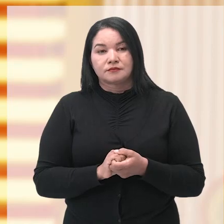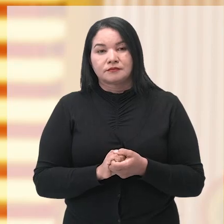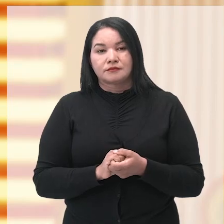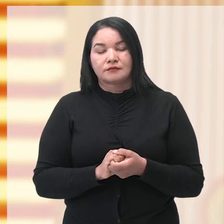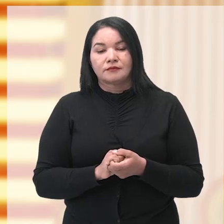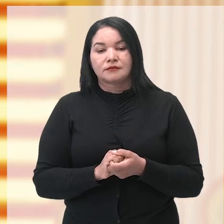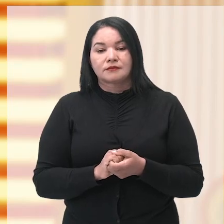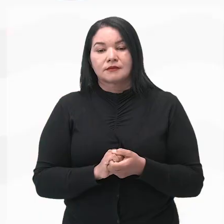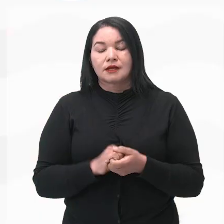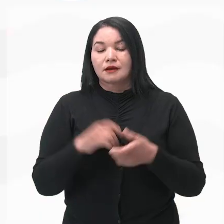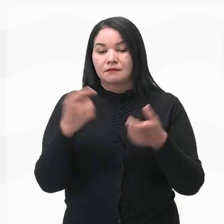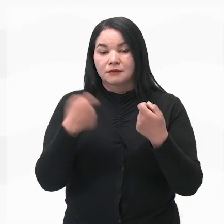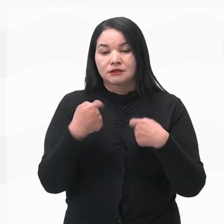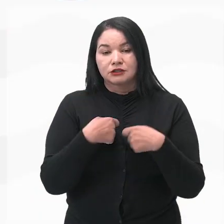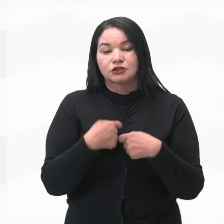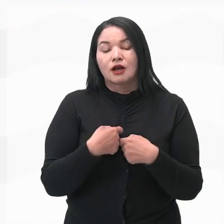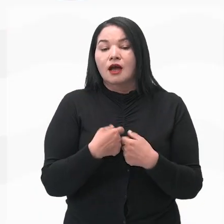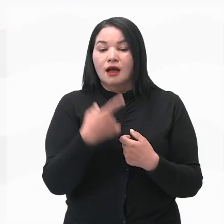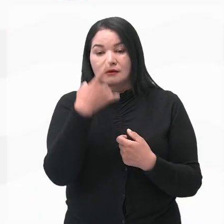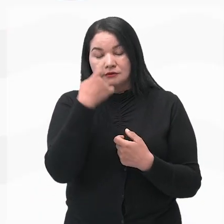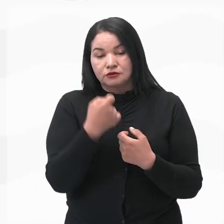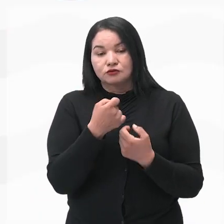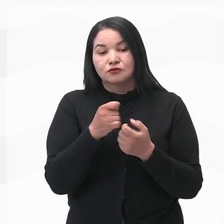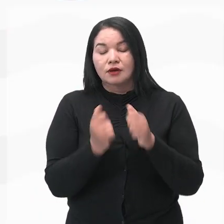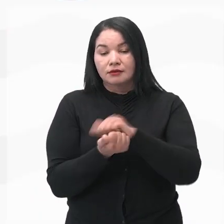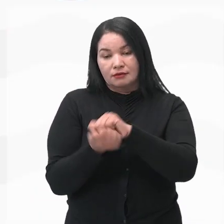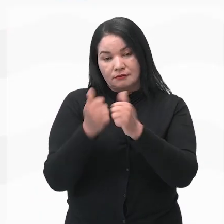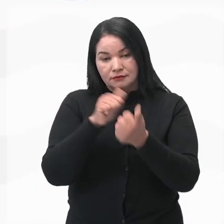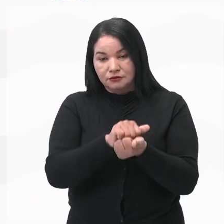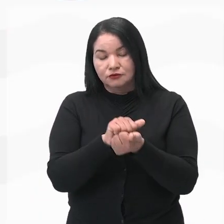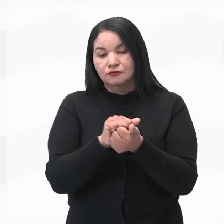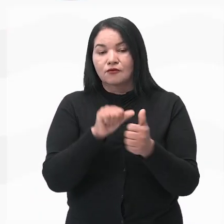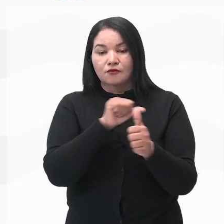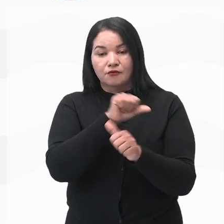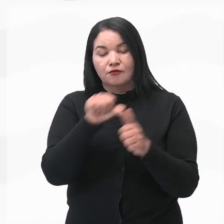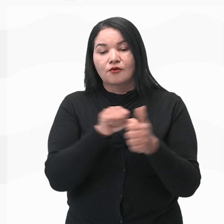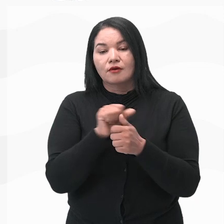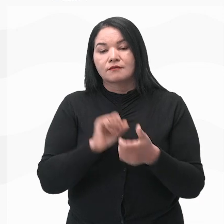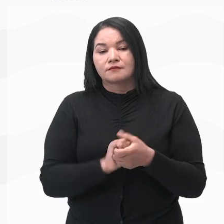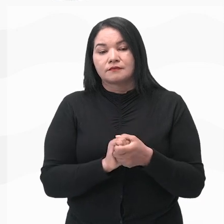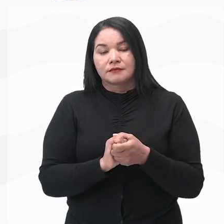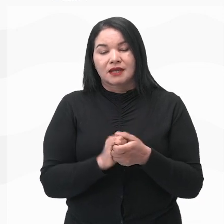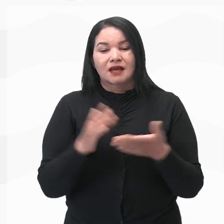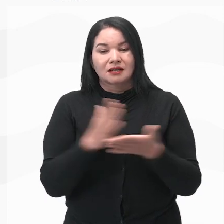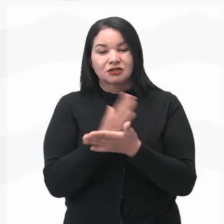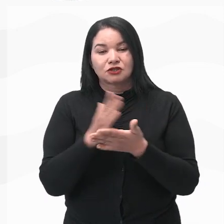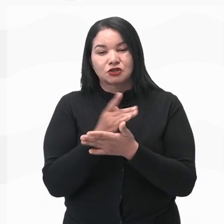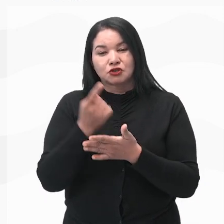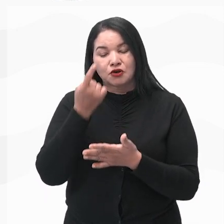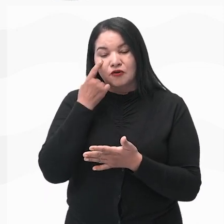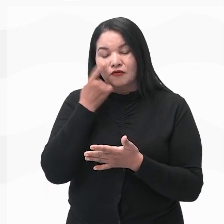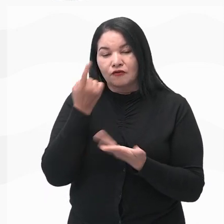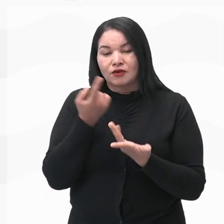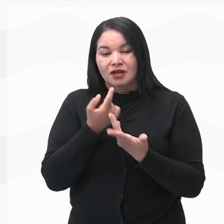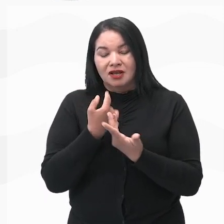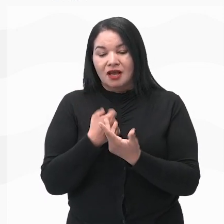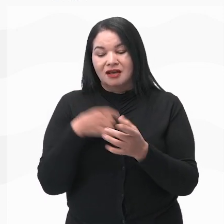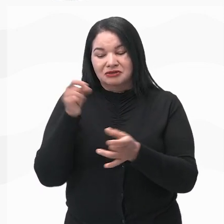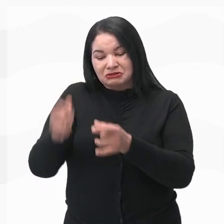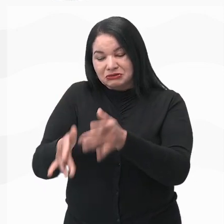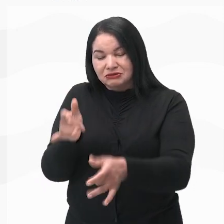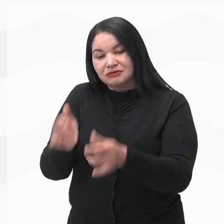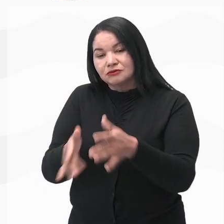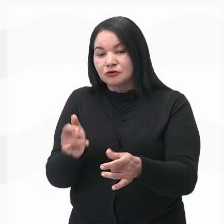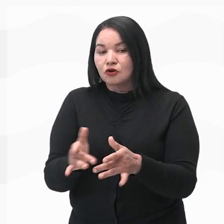Transformar, né, o lixo. O lixo, muitas vezes visto como algo inútil e descartável, né, pode